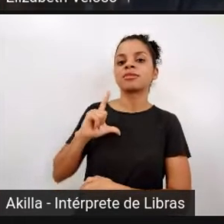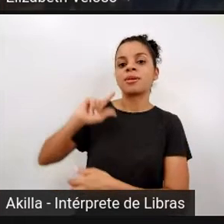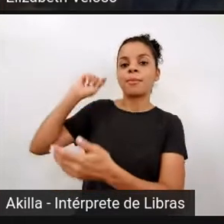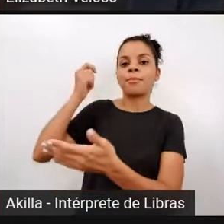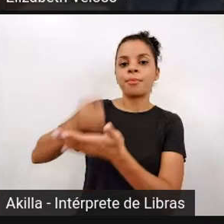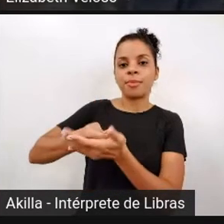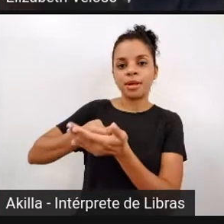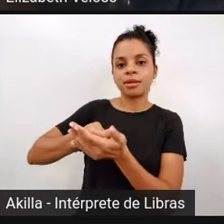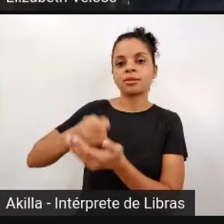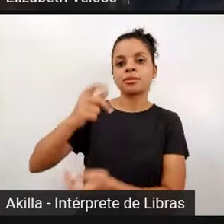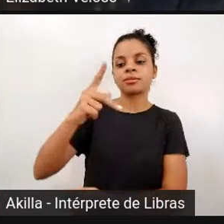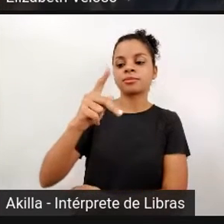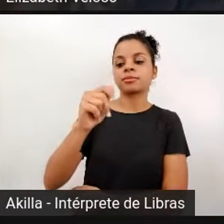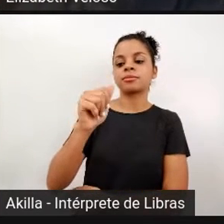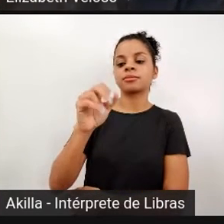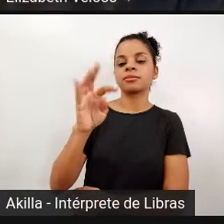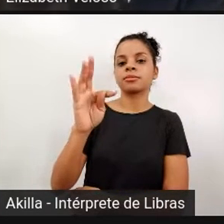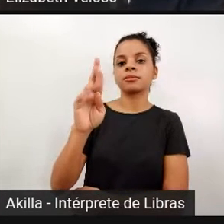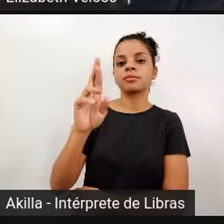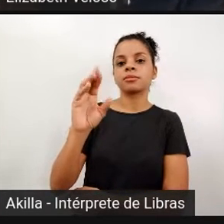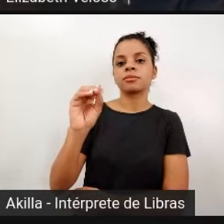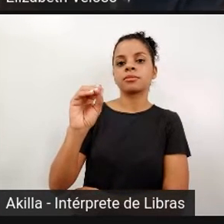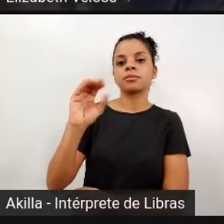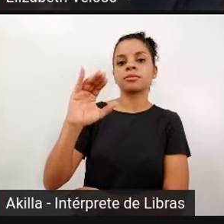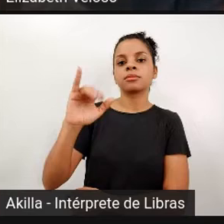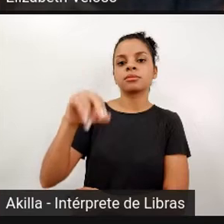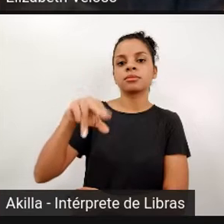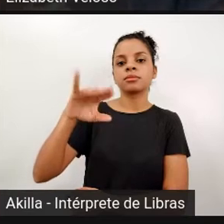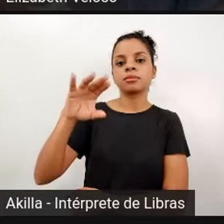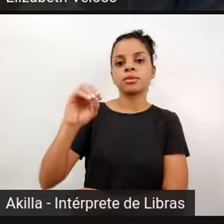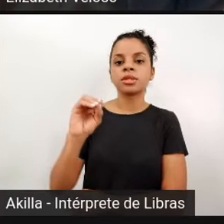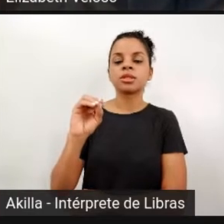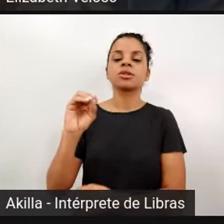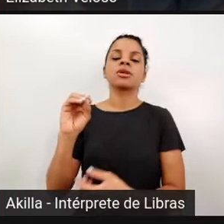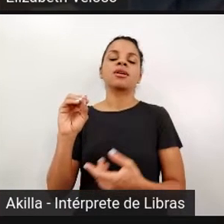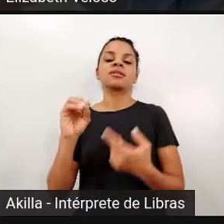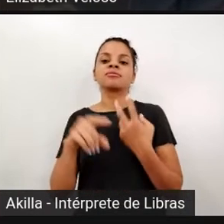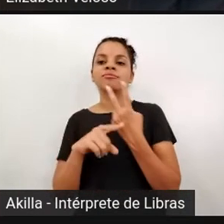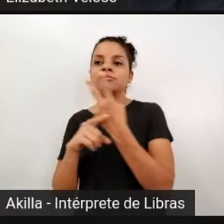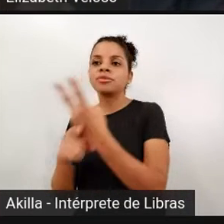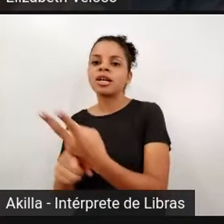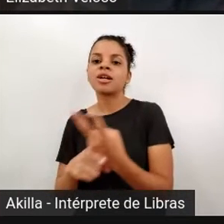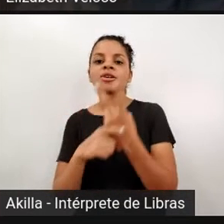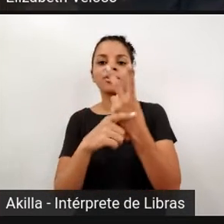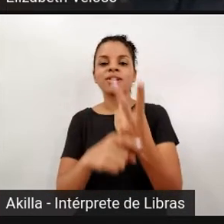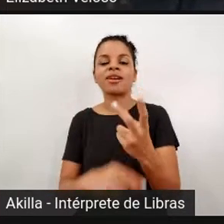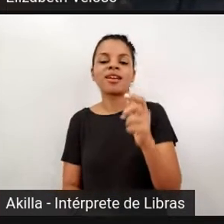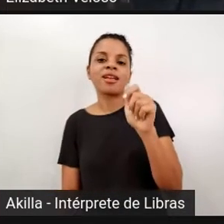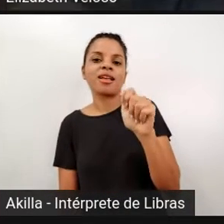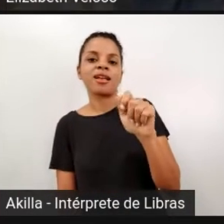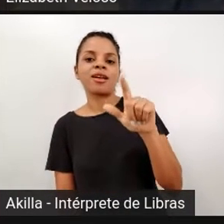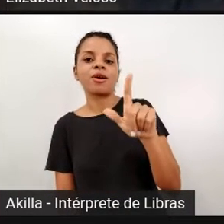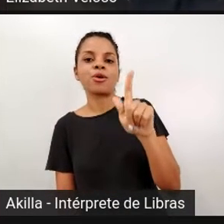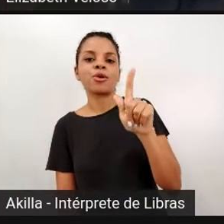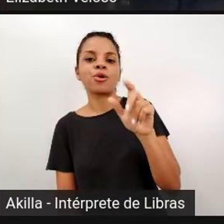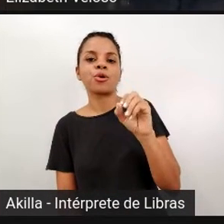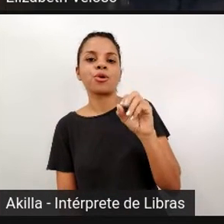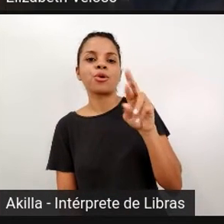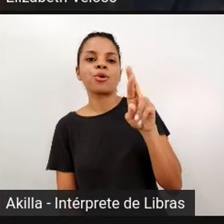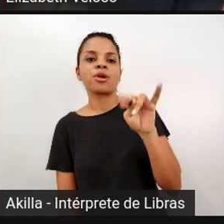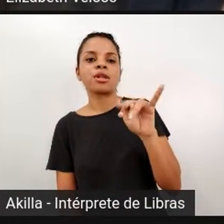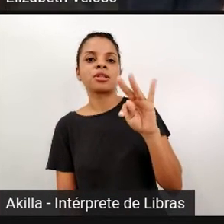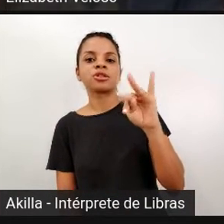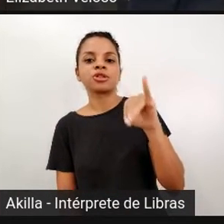sistemas informáticos, por algoritmos que devolvem para a gente aquilo que a gente busca em termos de informação para